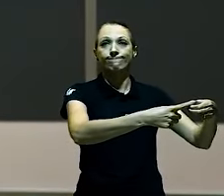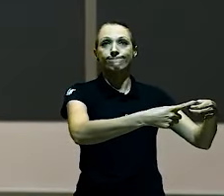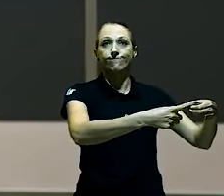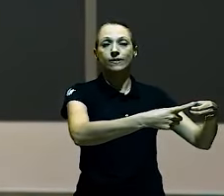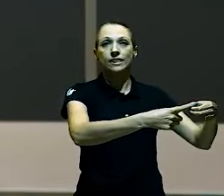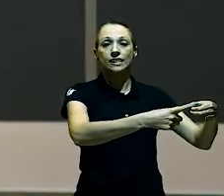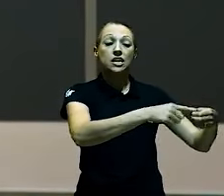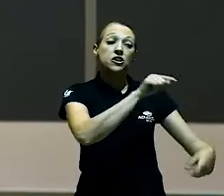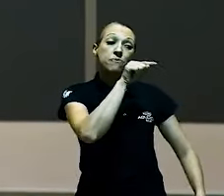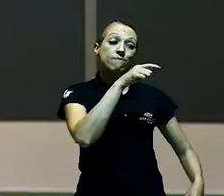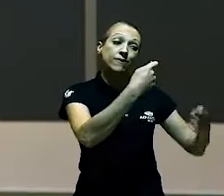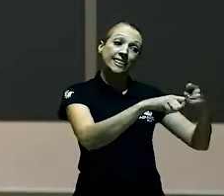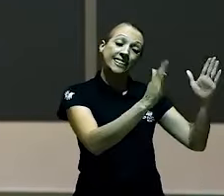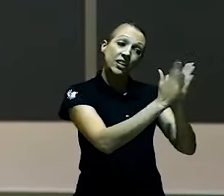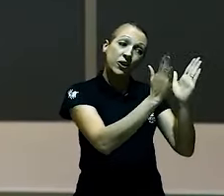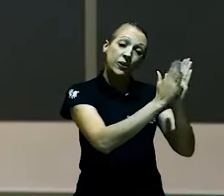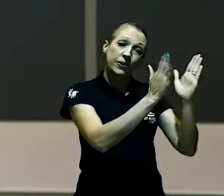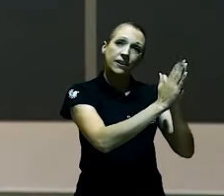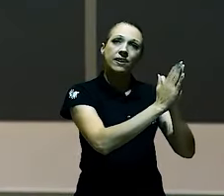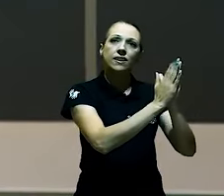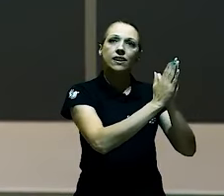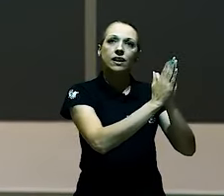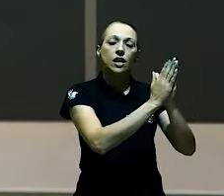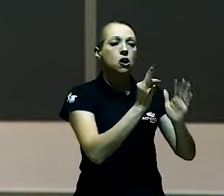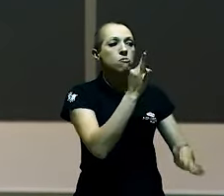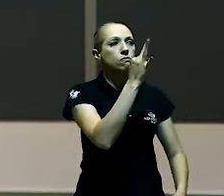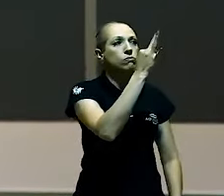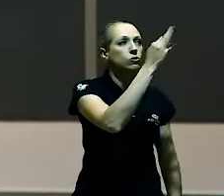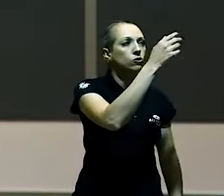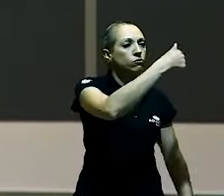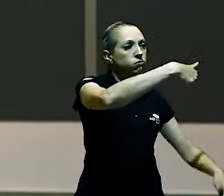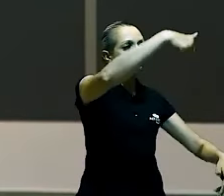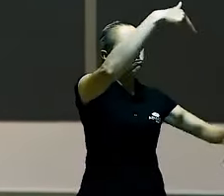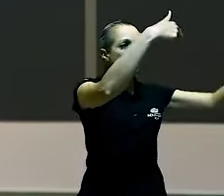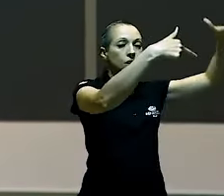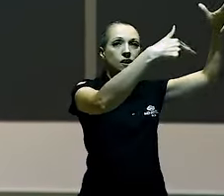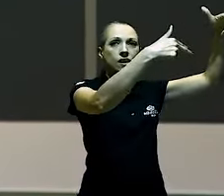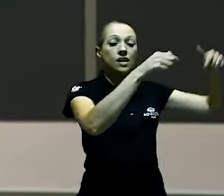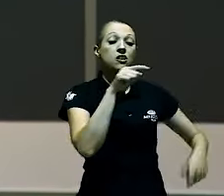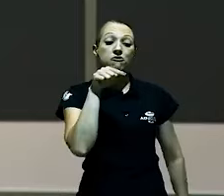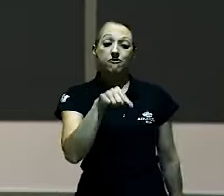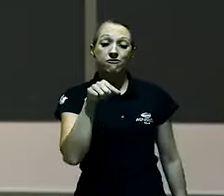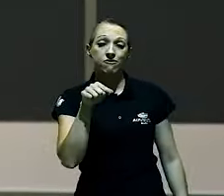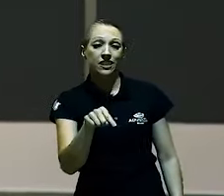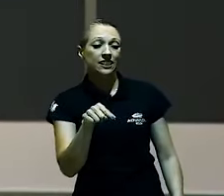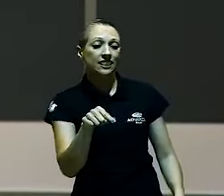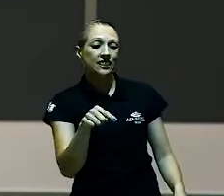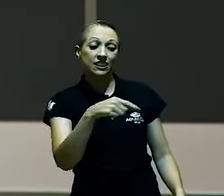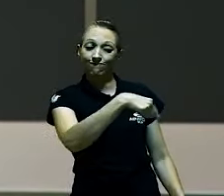levanta e ele faz o contrário daquilo que Deus está dizendo. Ele entra em confronto com Deus. Ele discorda de